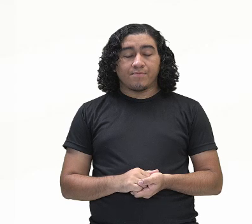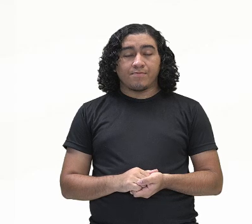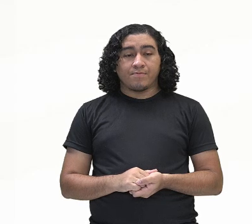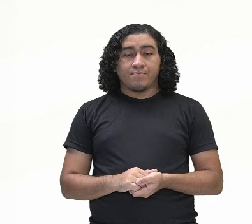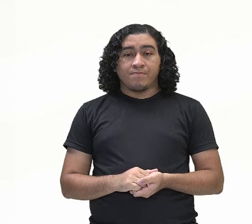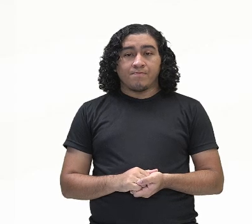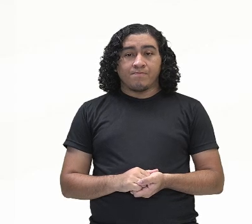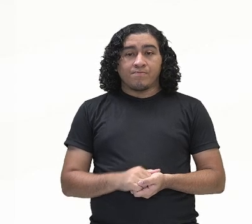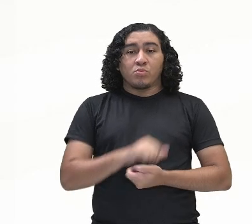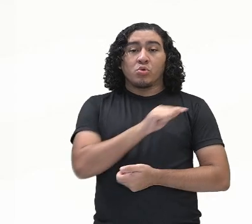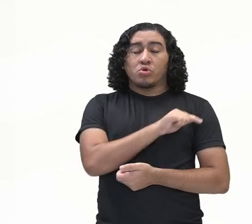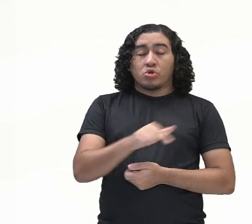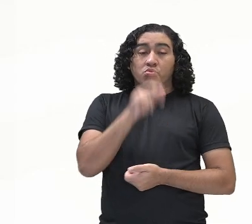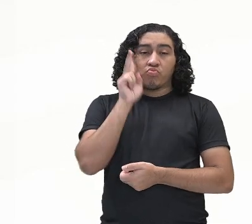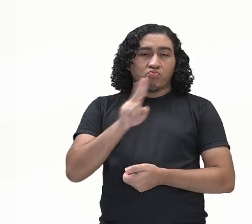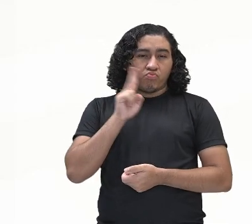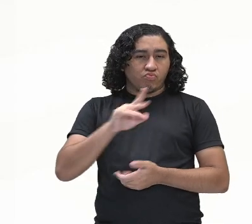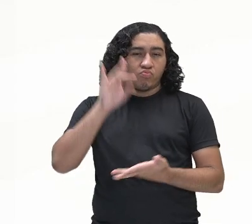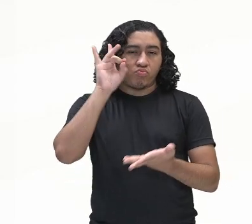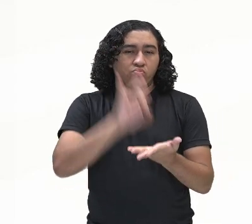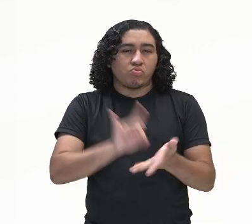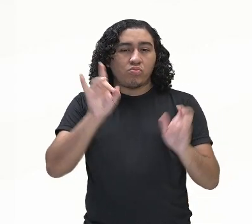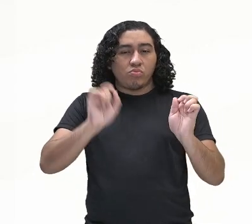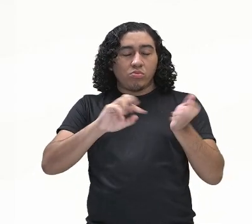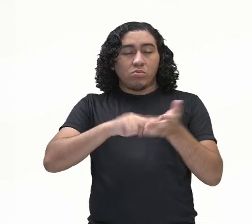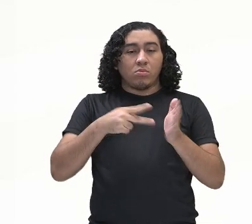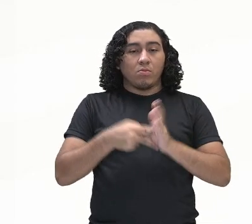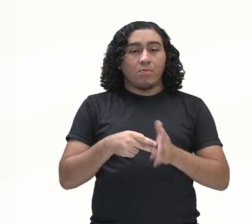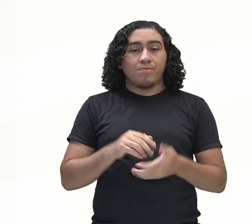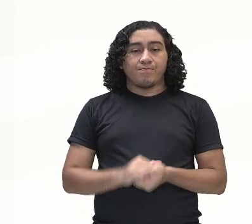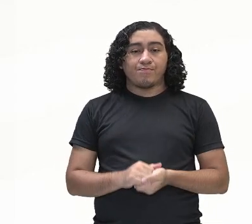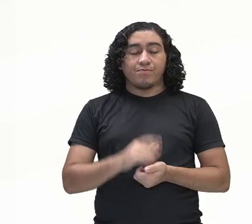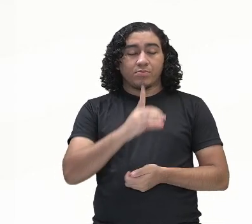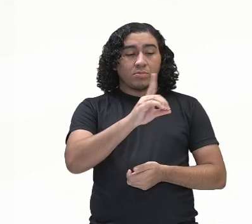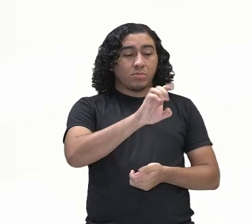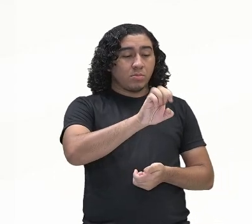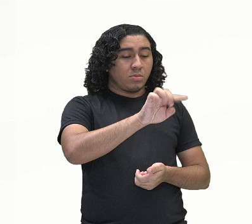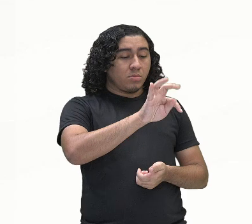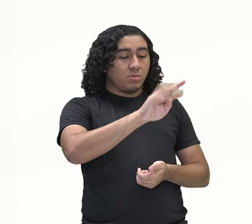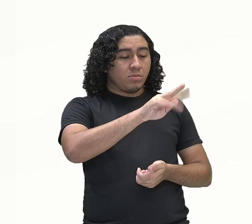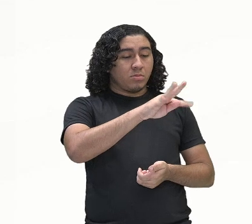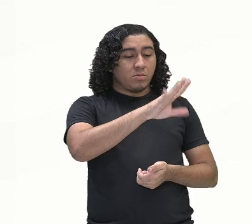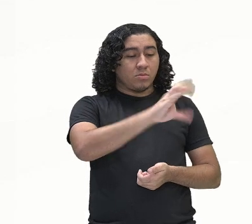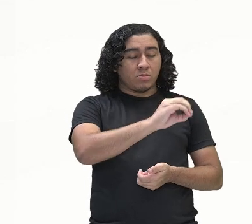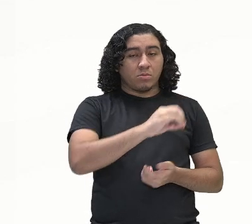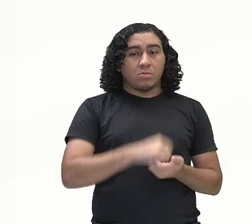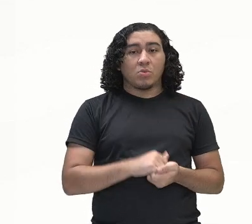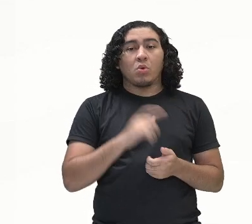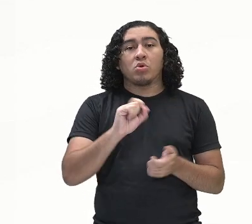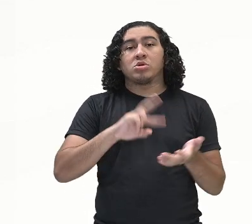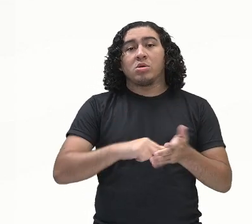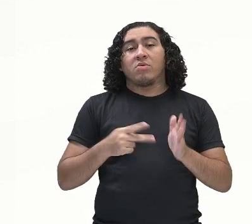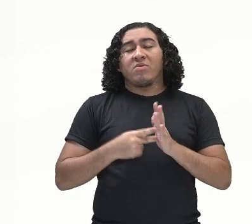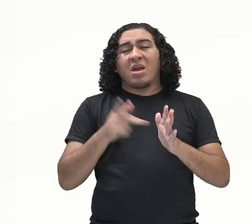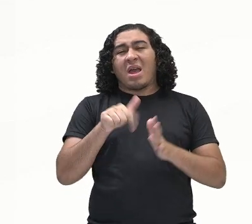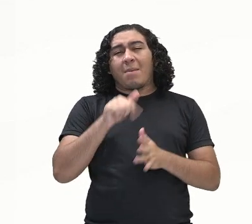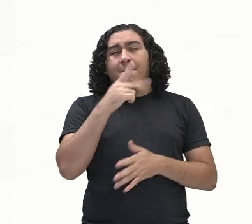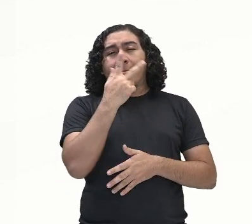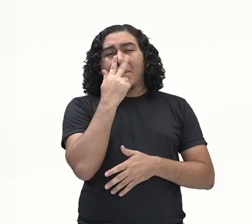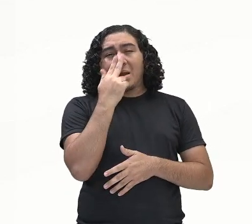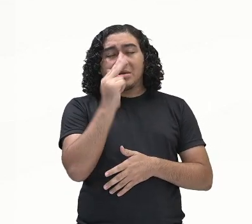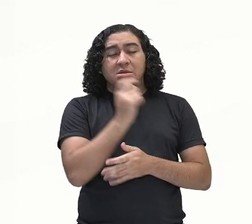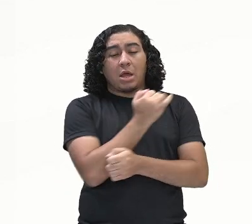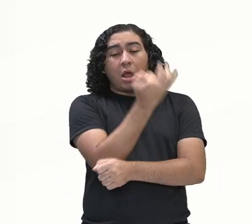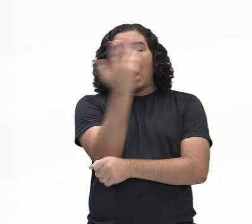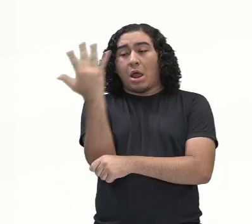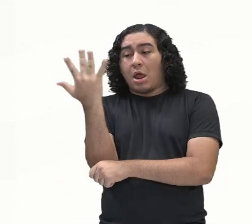vocês vão lembrar exatamente o que é o padrão dendrítico, que é ali como se fossem as ramificações de uma árvore, né? Então,